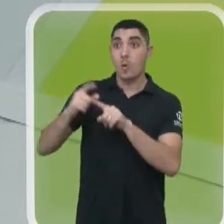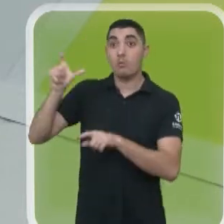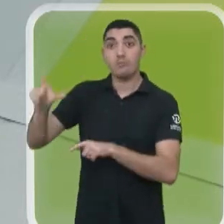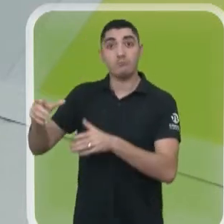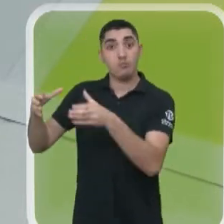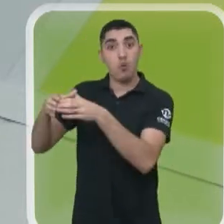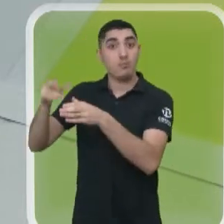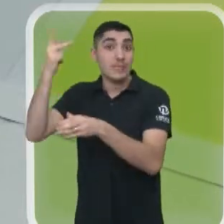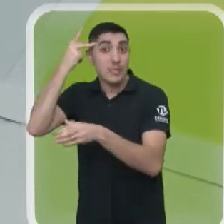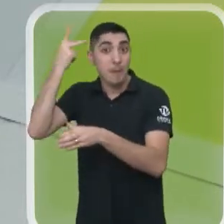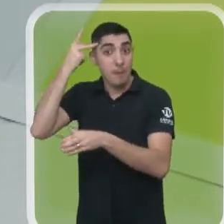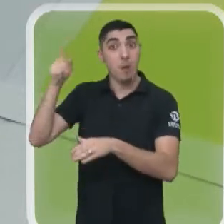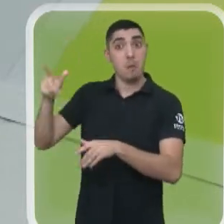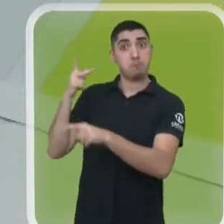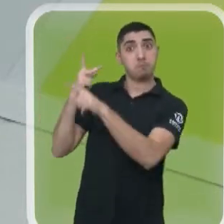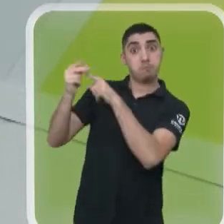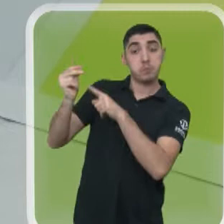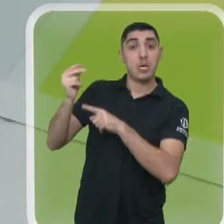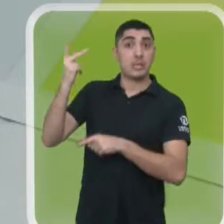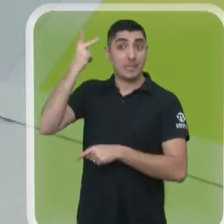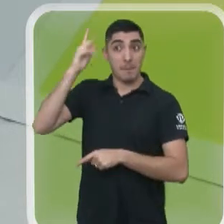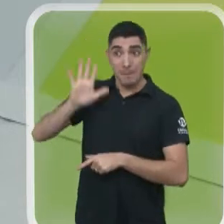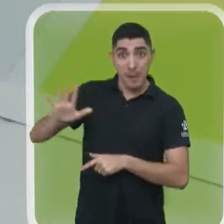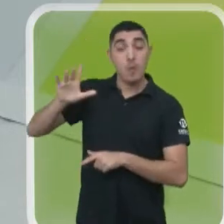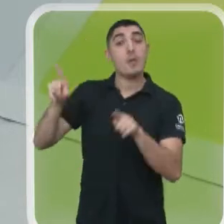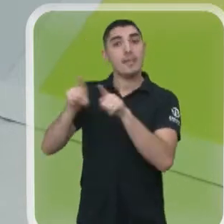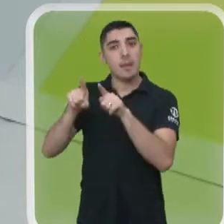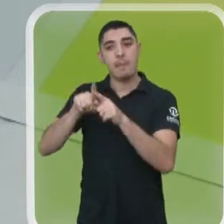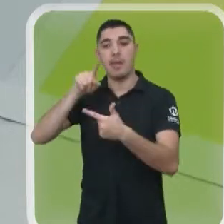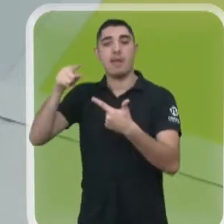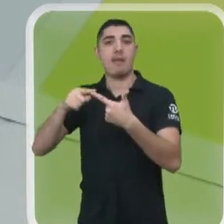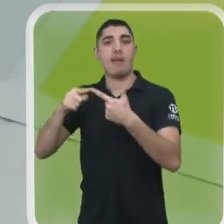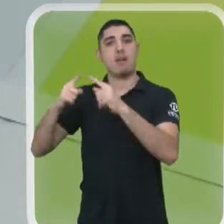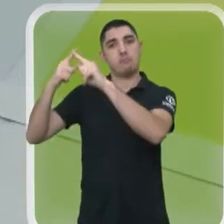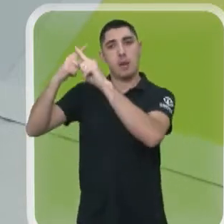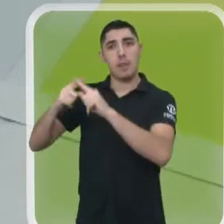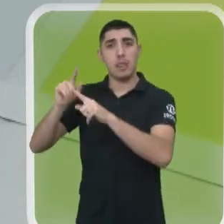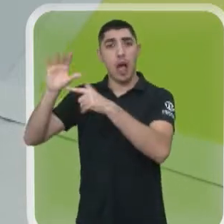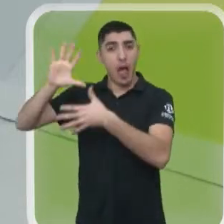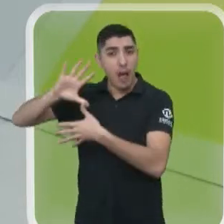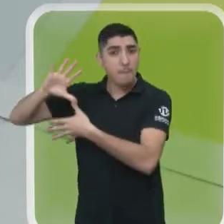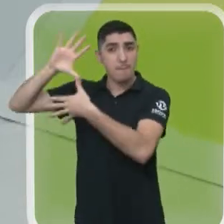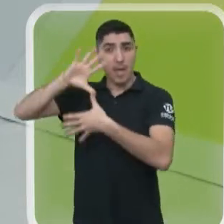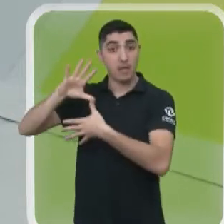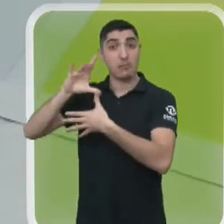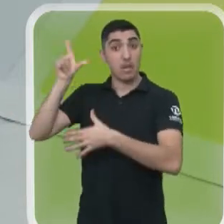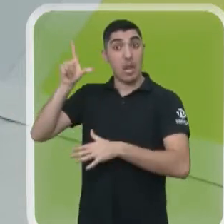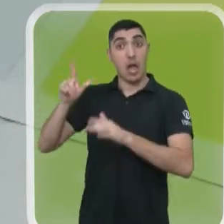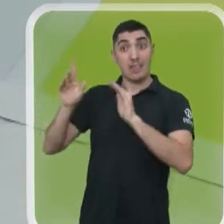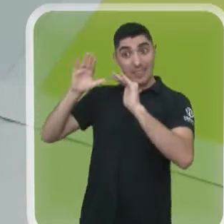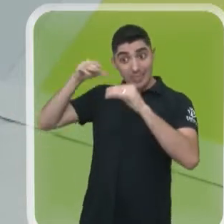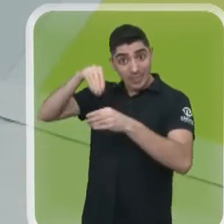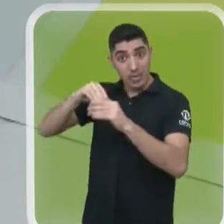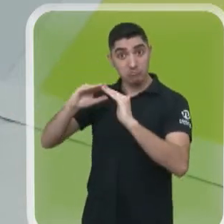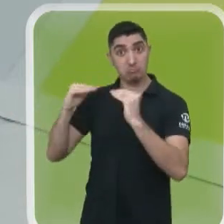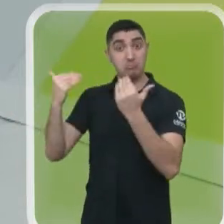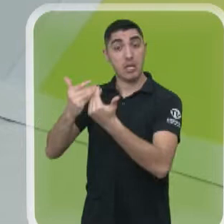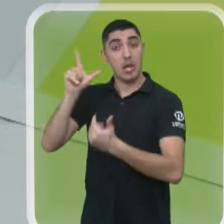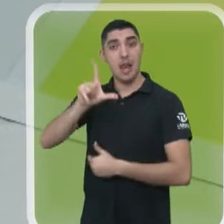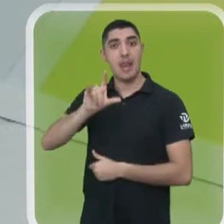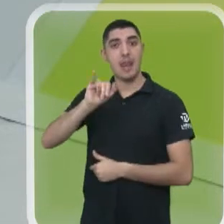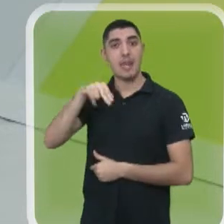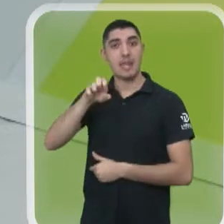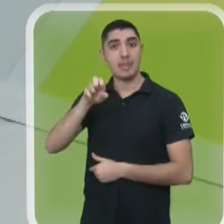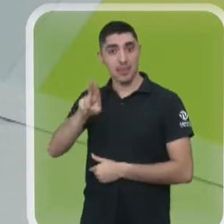atual campeão paulista e campeão da Champions League das Américas no ginásio Lineu de Moura e olha quem foi ao Lineu de Moura